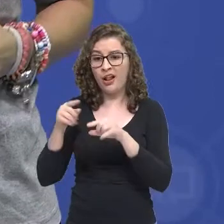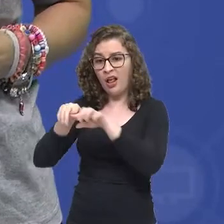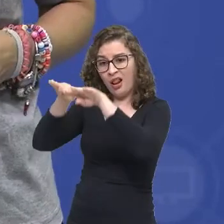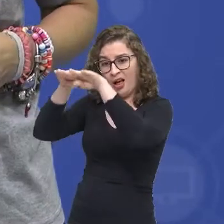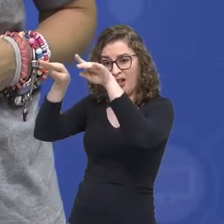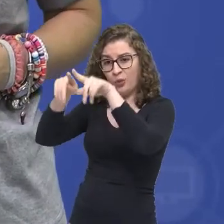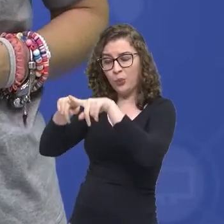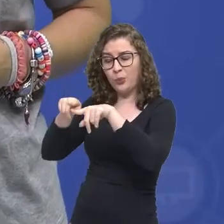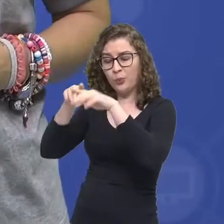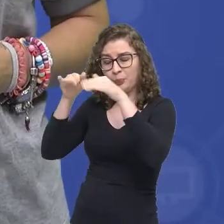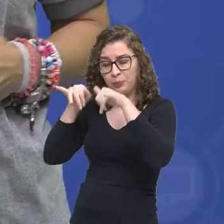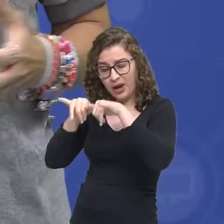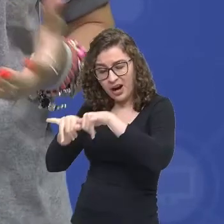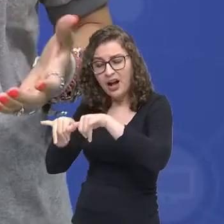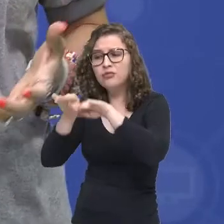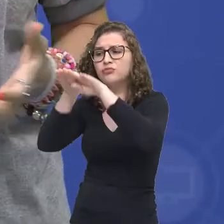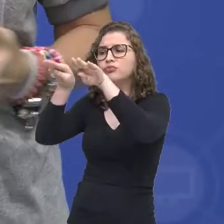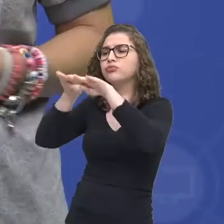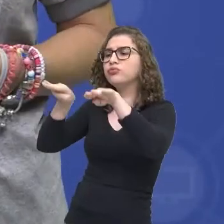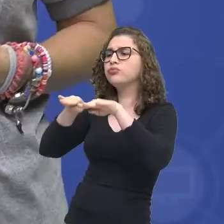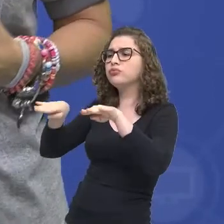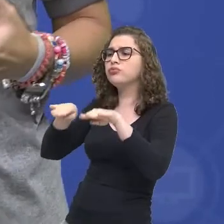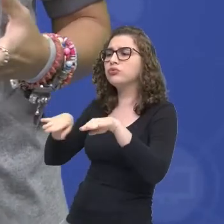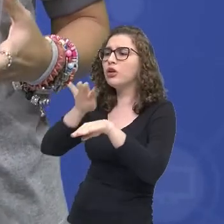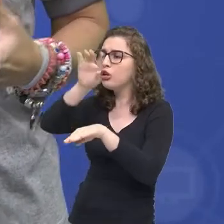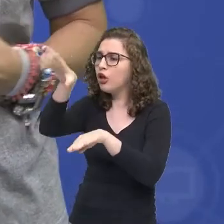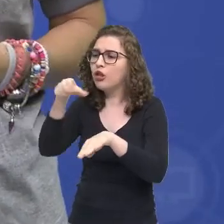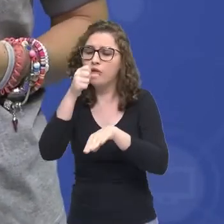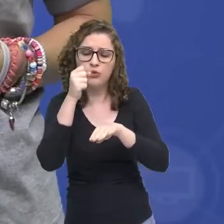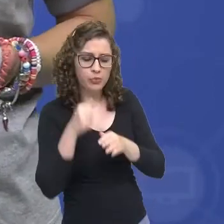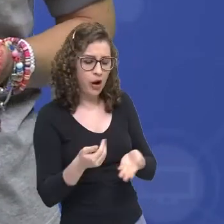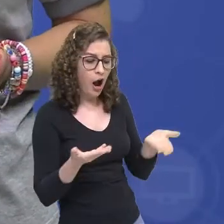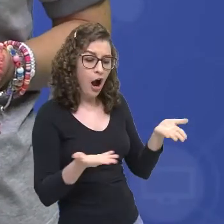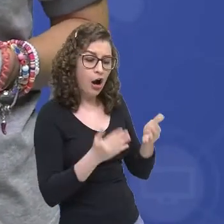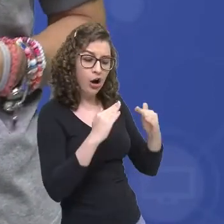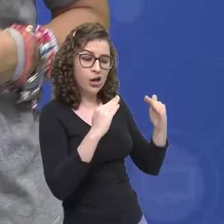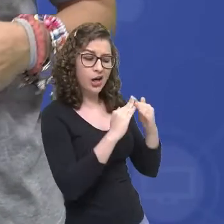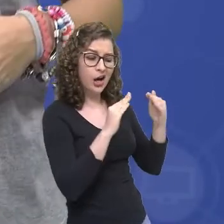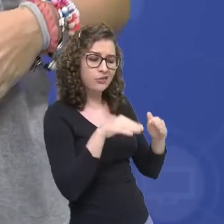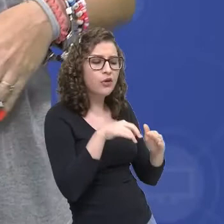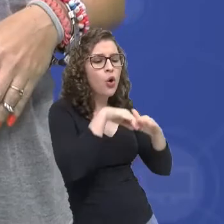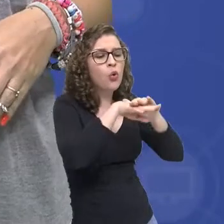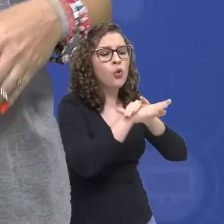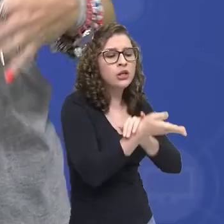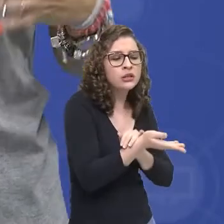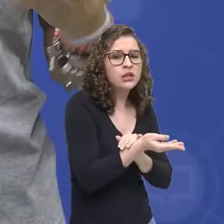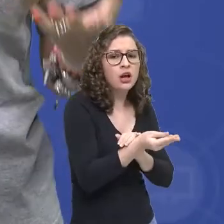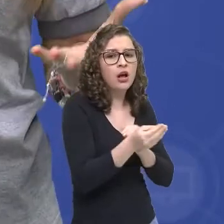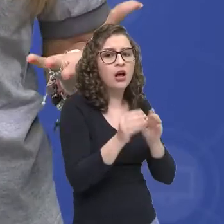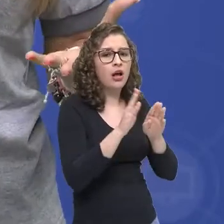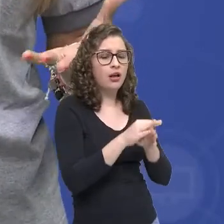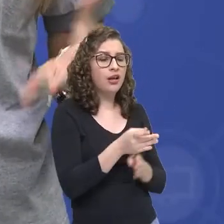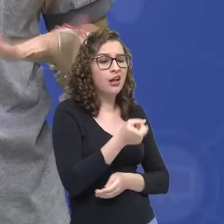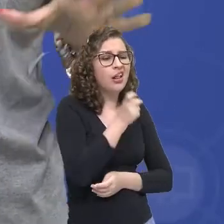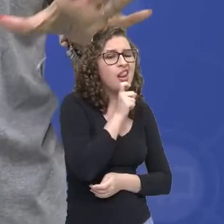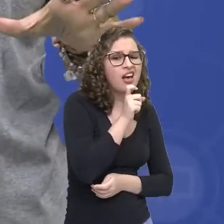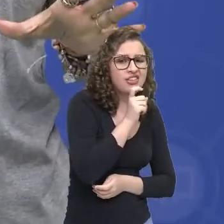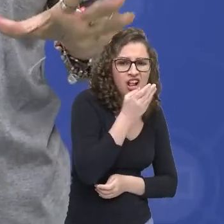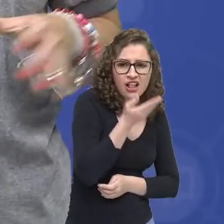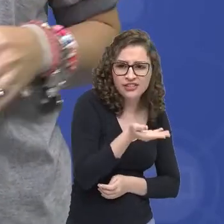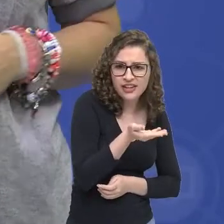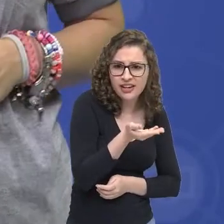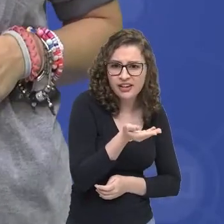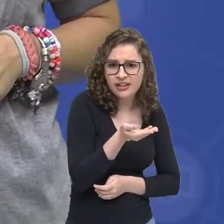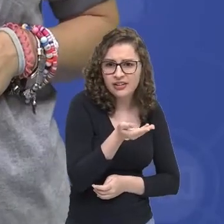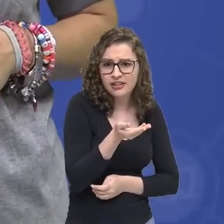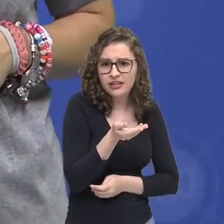do supermercado ou do mercado, né? Como que ele vai ficar armazenado na geladeira, fora da geladeira? Tudo